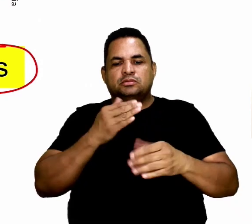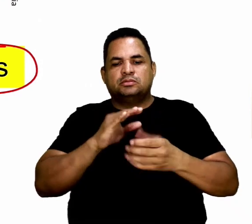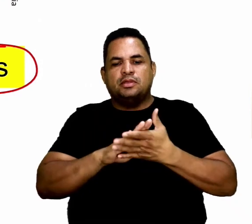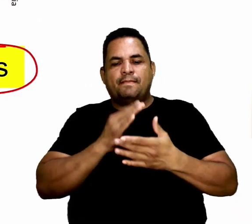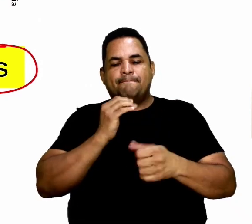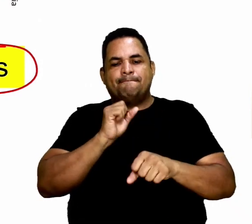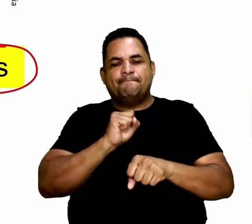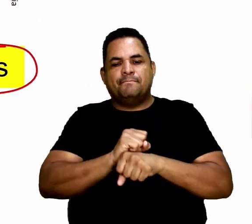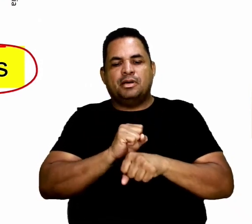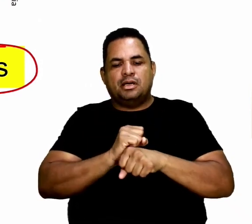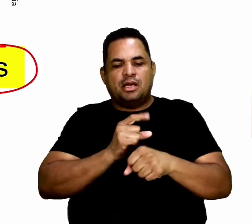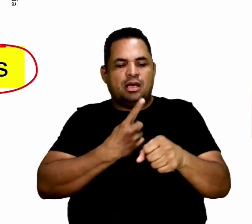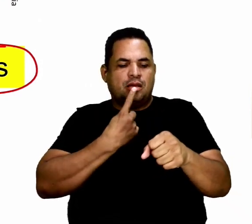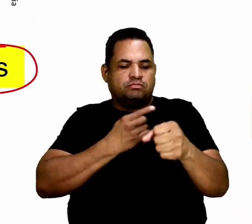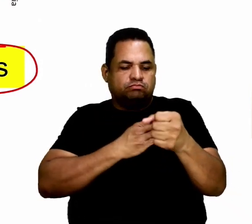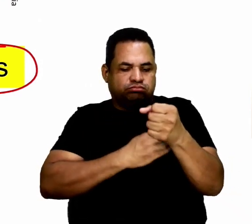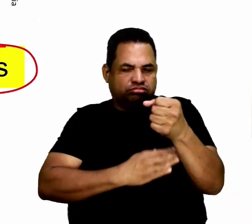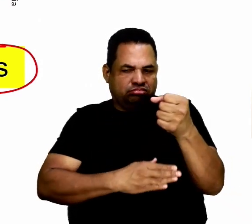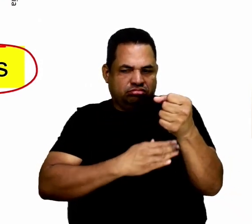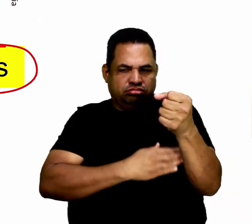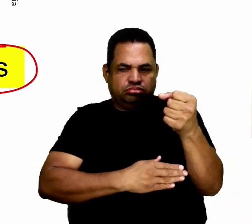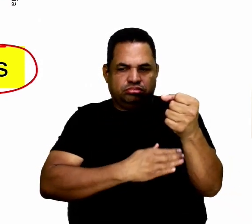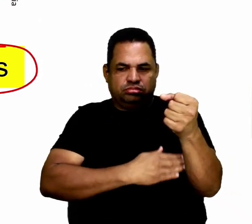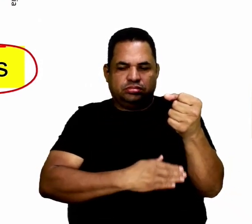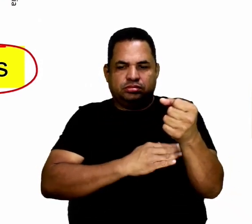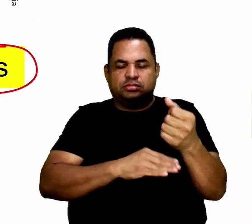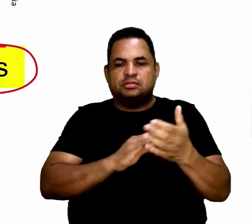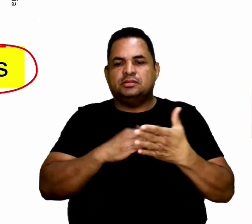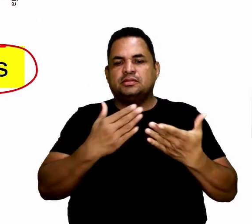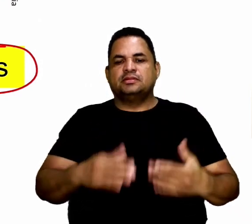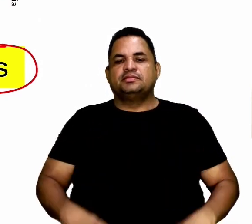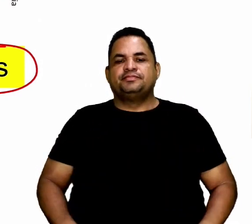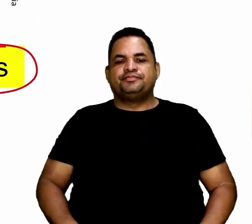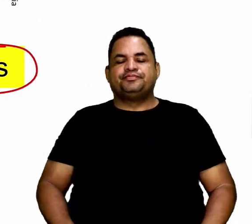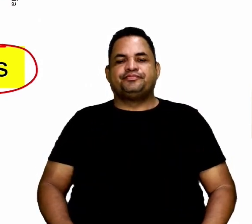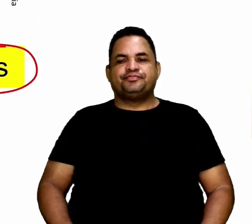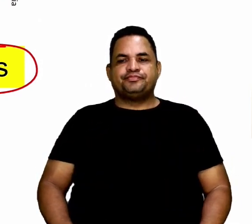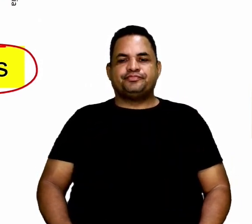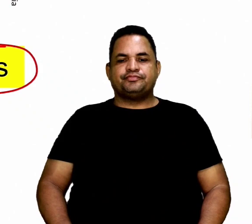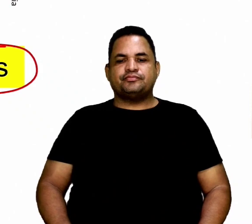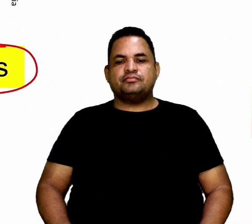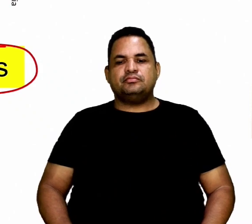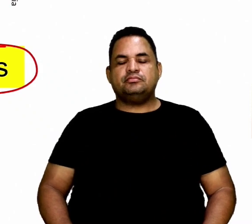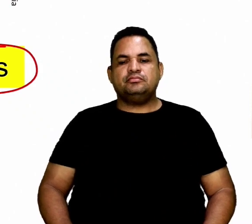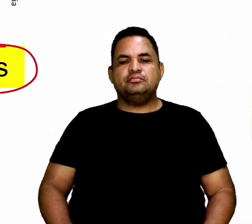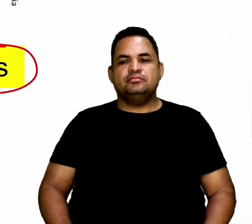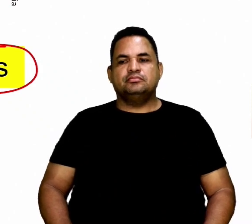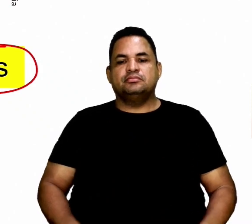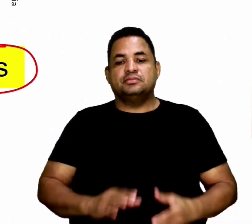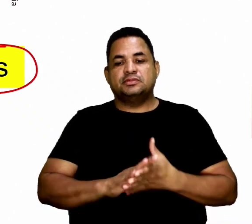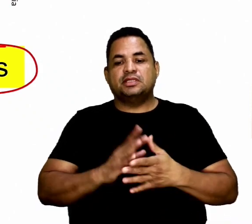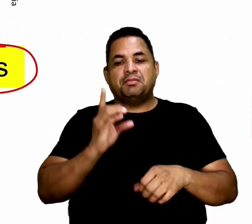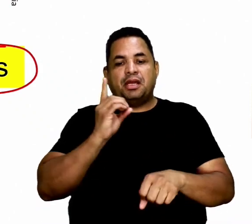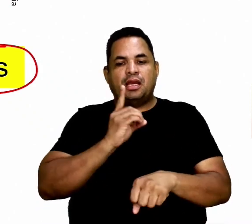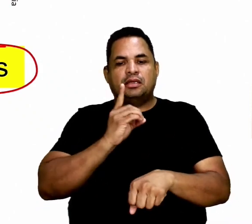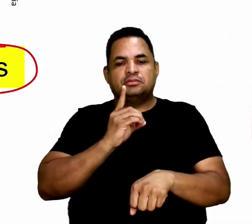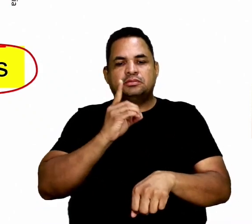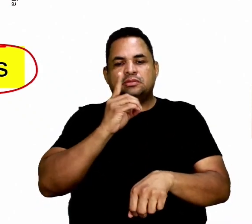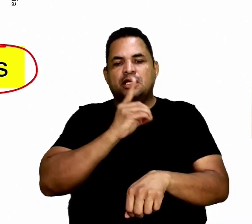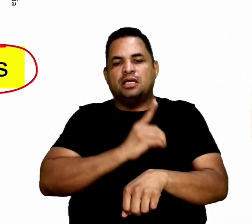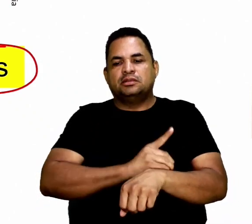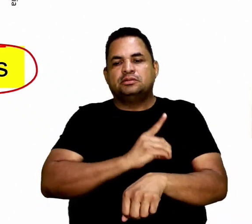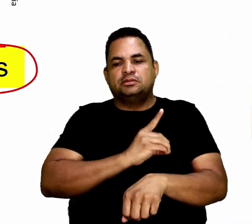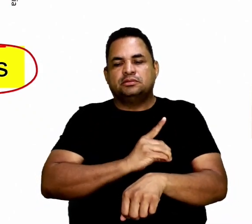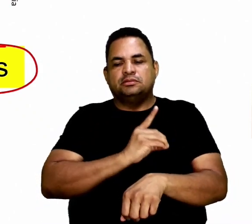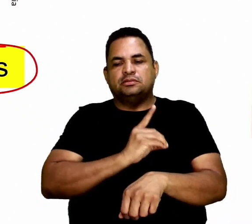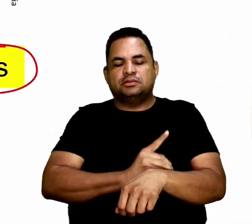de hemorragias. Está muito ligado. A baixa de plaquetas, por exemplo, a questão da dengue, né, professora? Exato. Que inclusive agora está numa fase que está